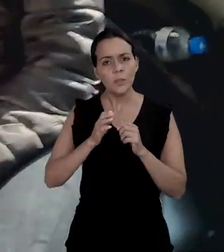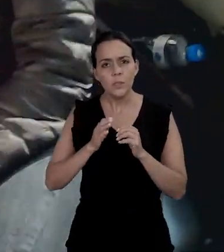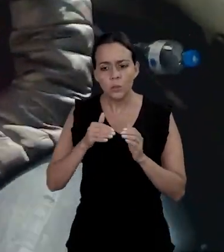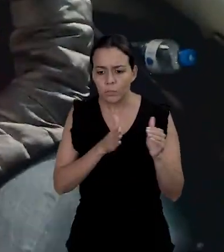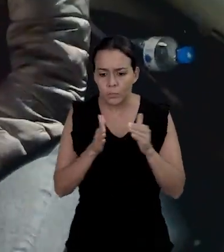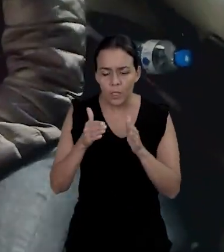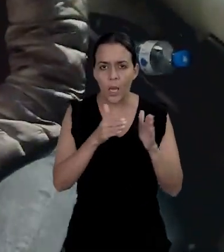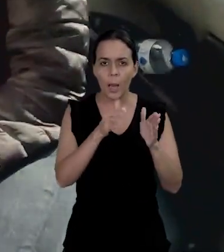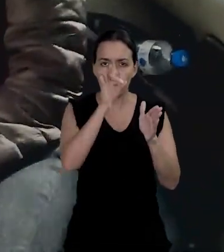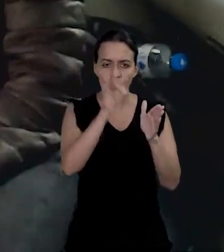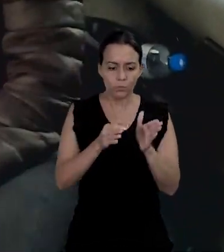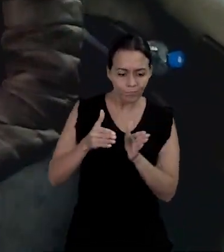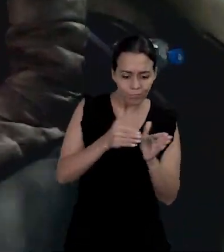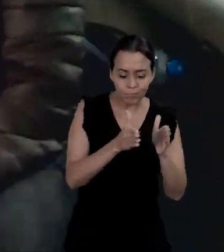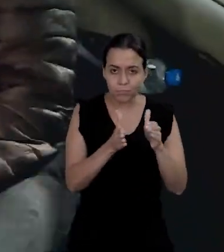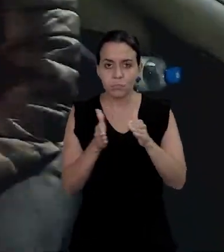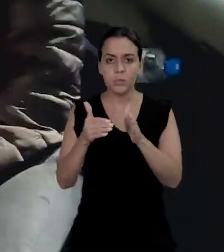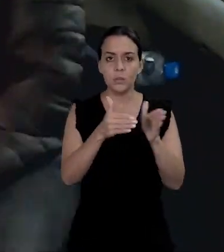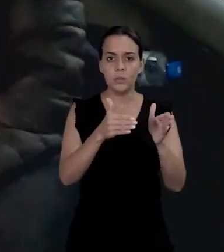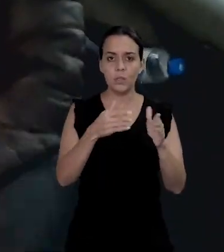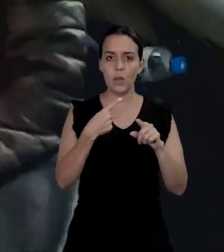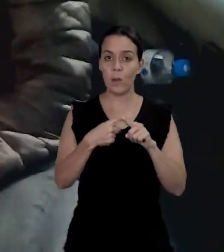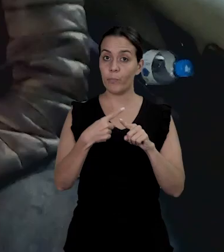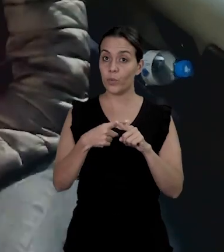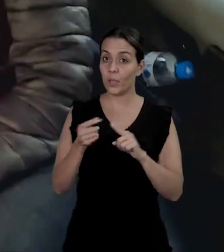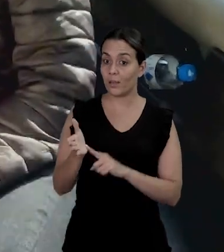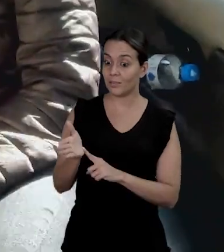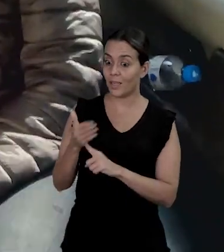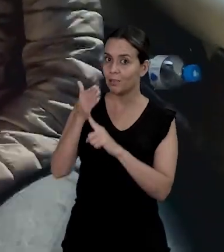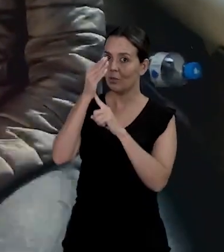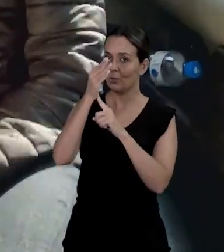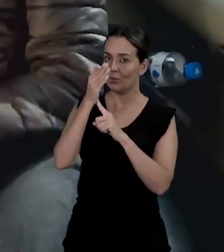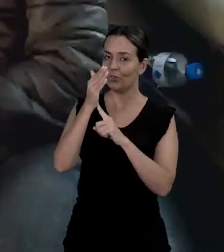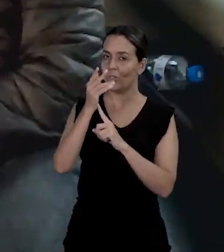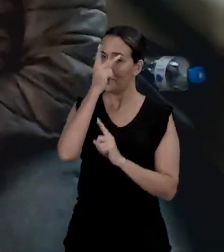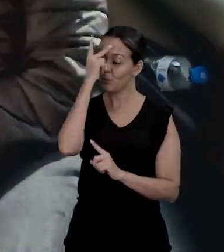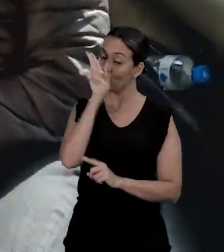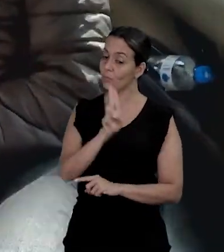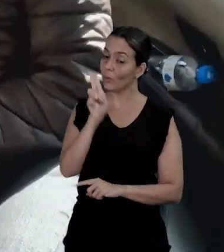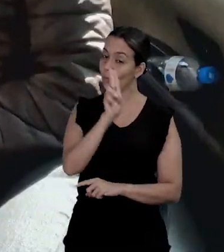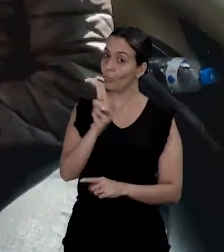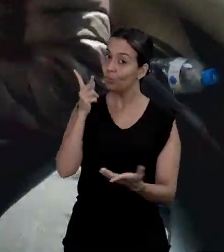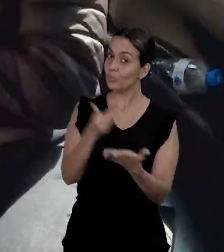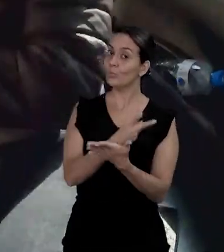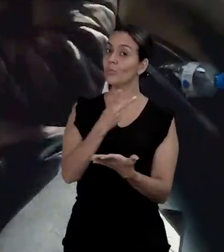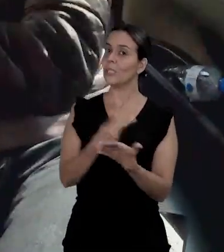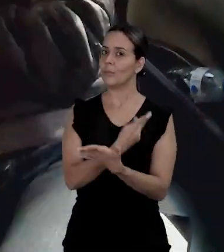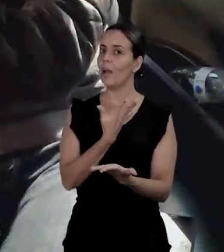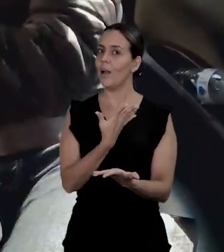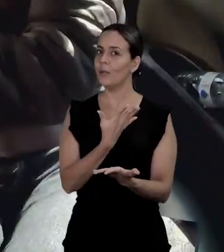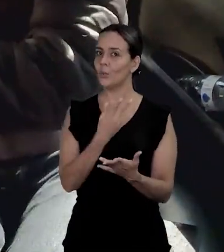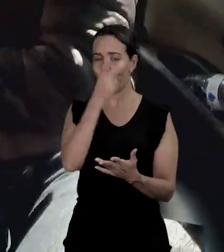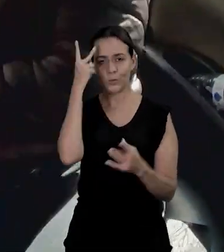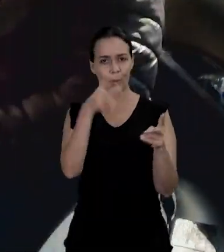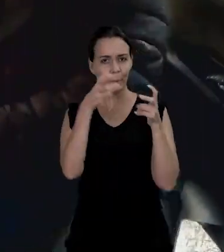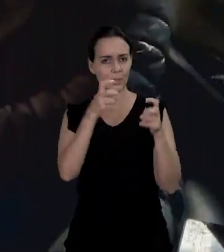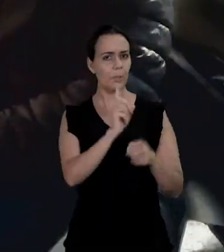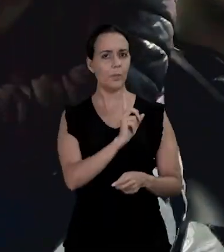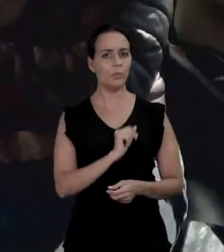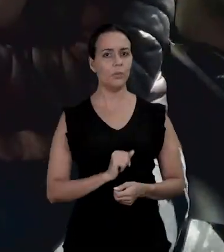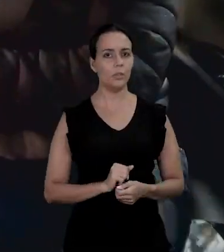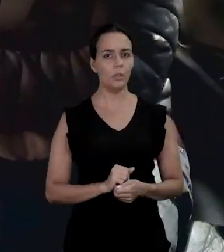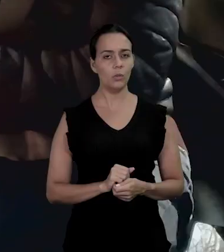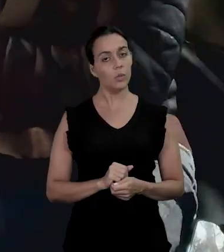está vendo isso. Né? E sabe que tem vários estudos assim bem legais, assim, experimentos que foram feitos em sistemas